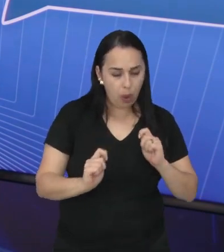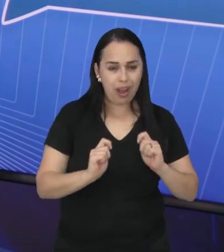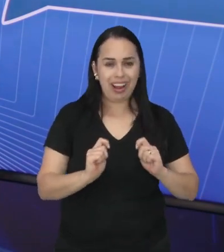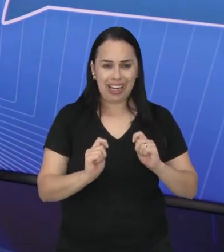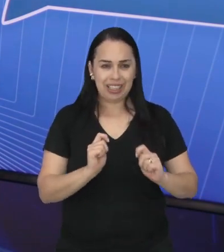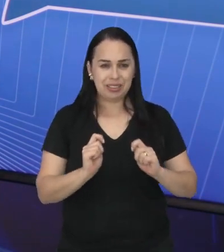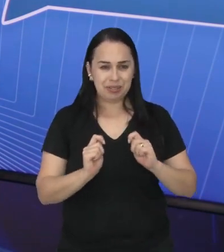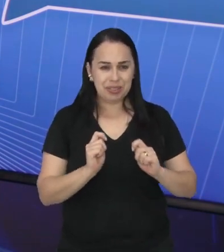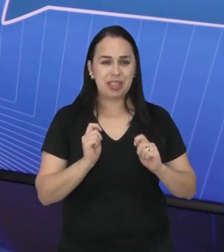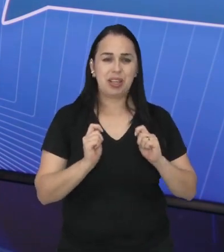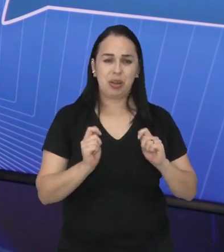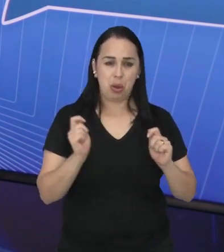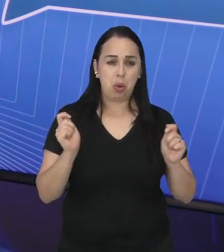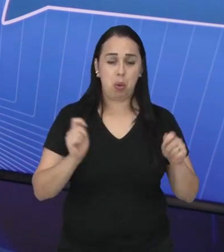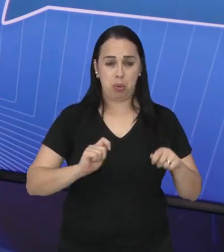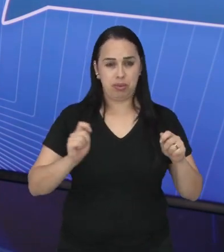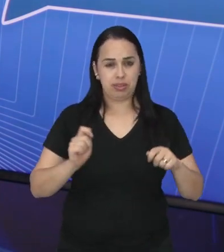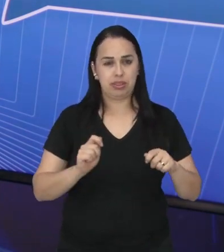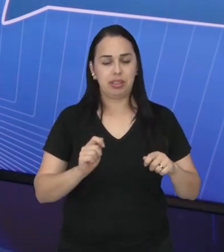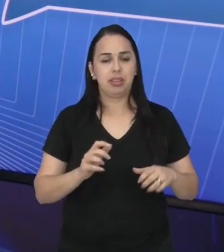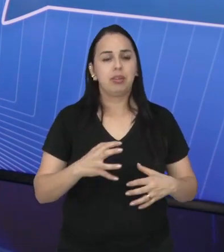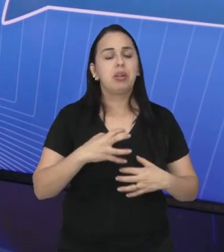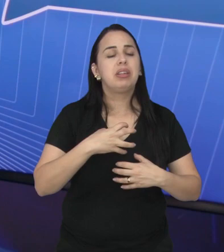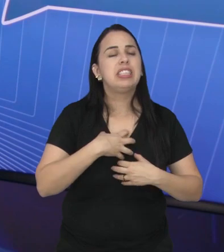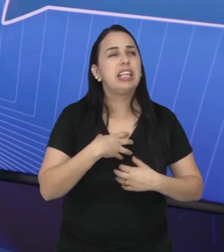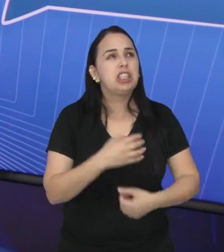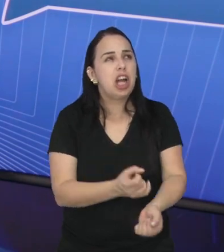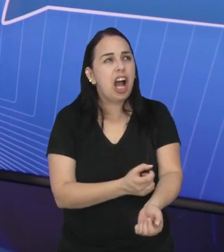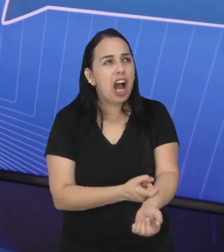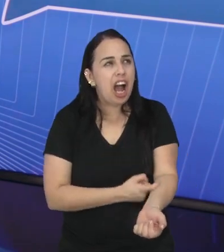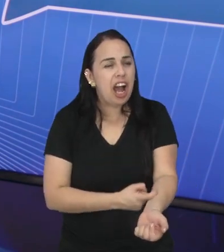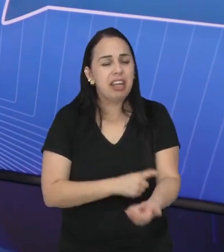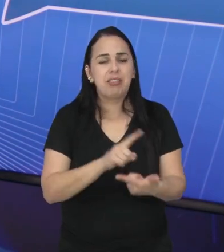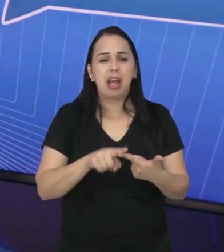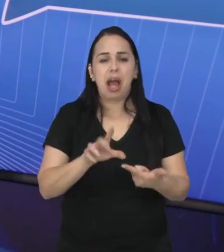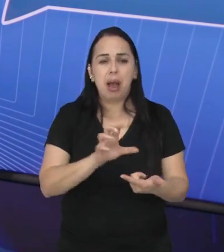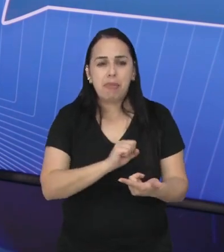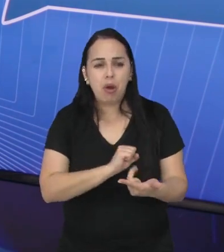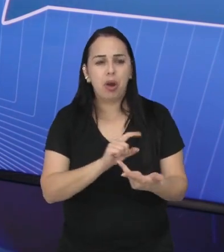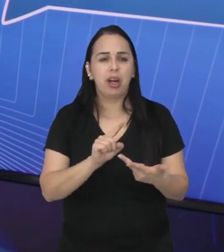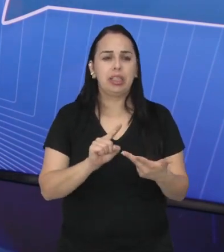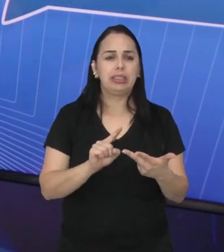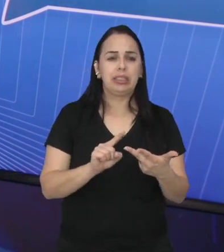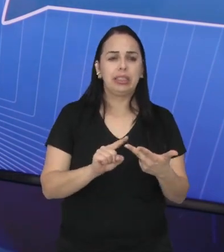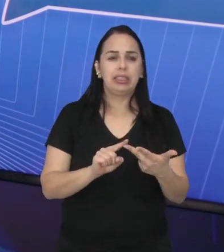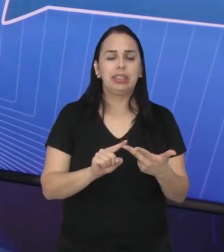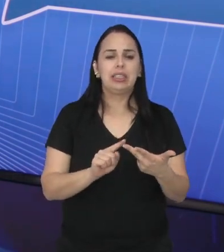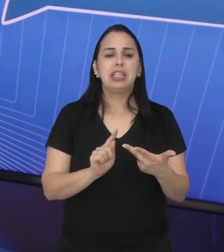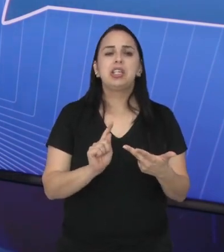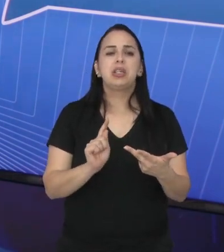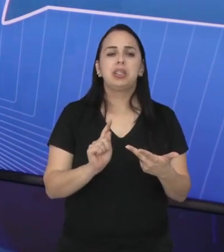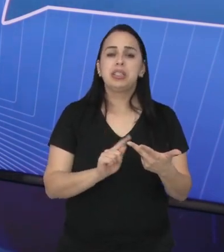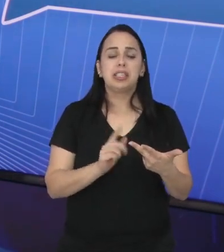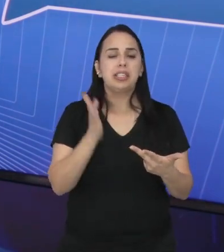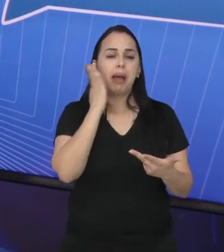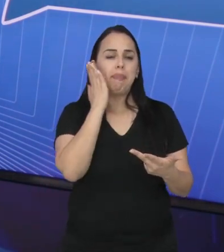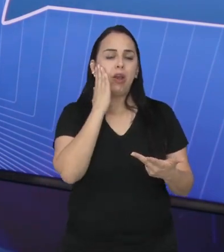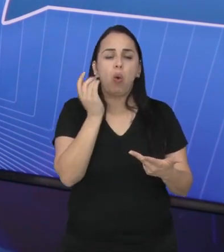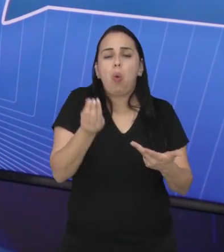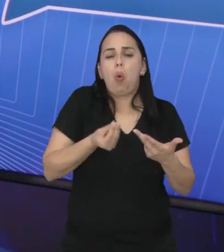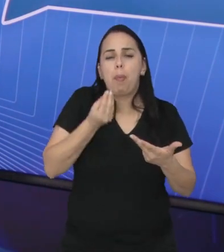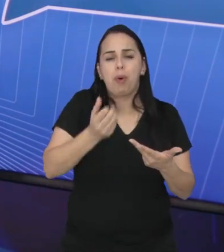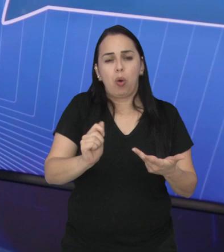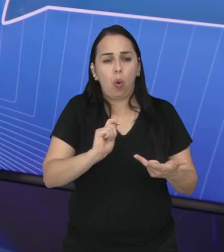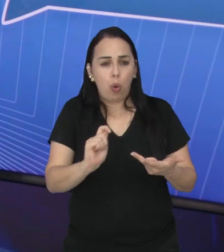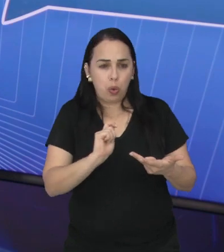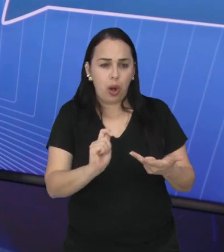conseguir trabalhar esses sentimentos, o que é sentir raiva, o que é sentir amor, o que é sentir, né, e saber